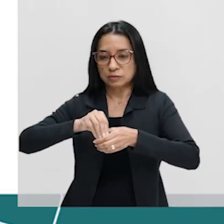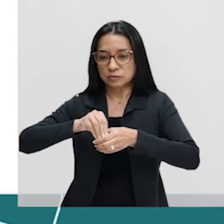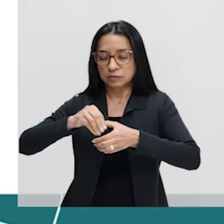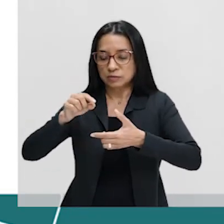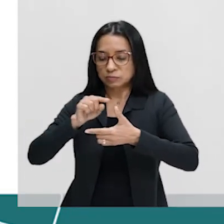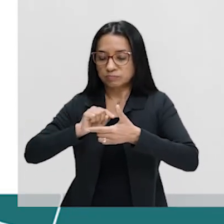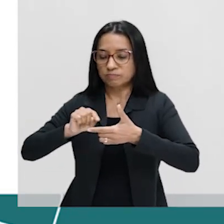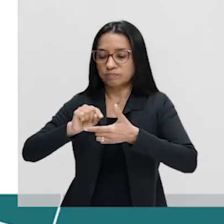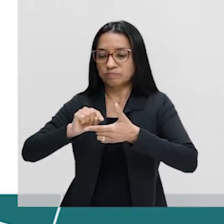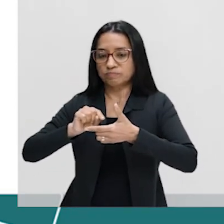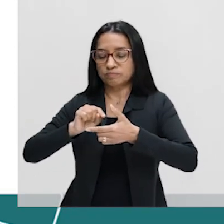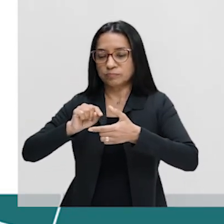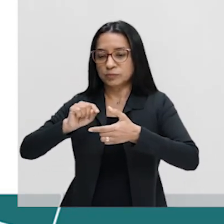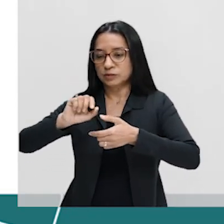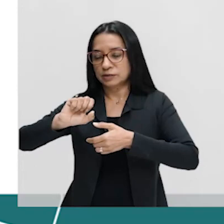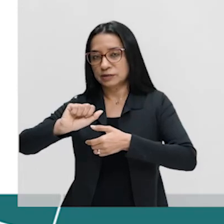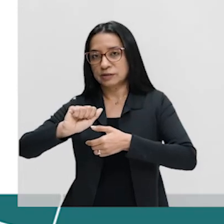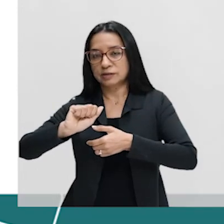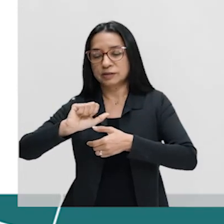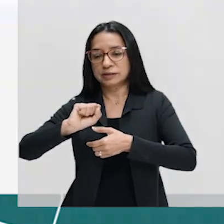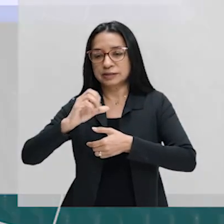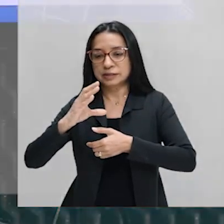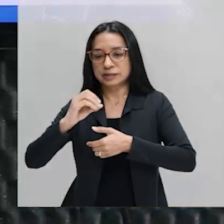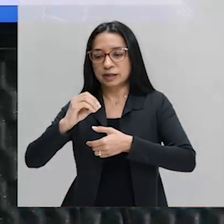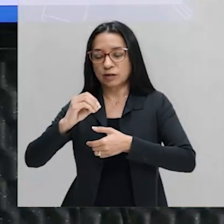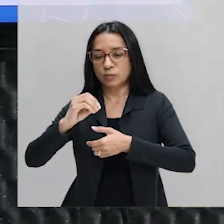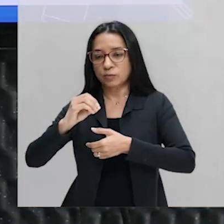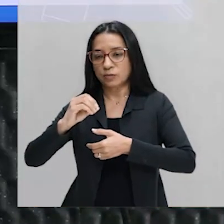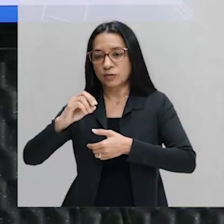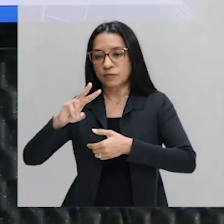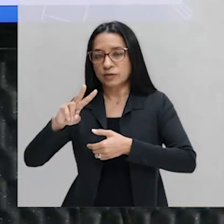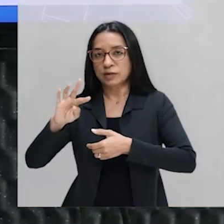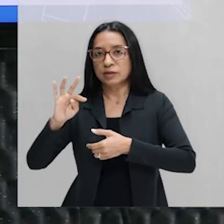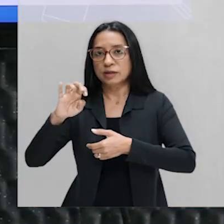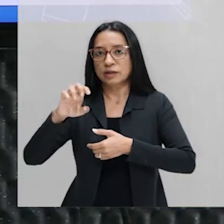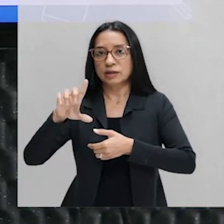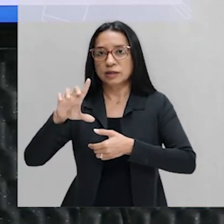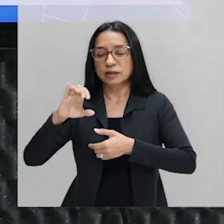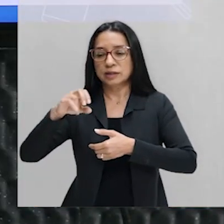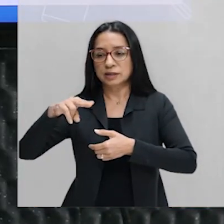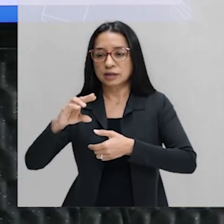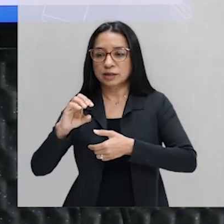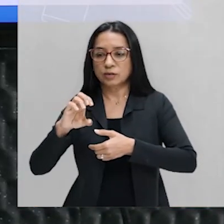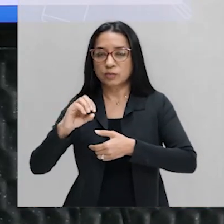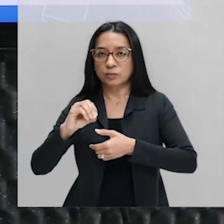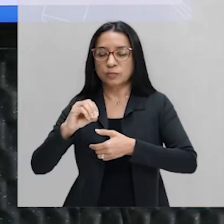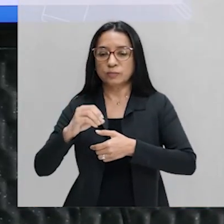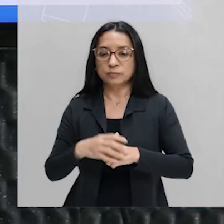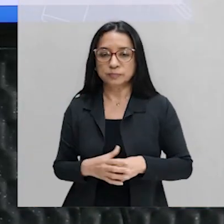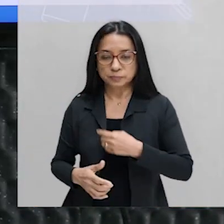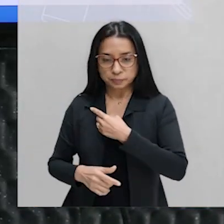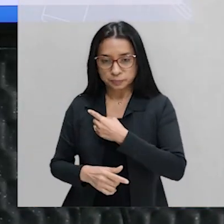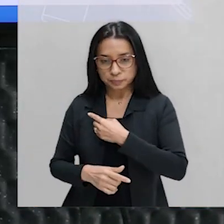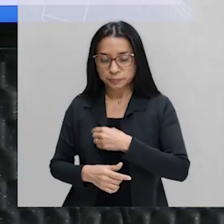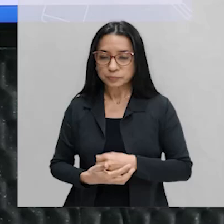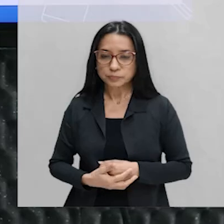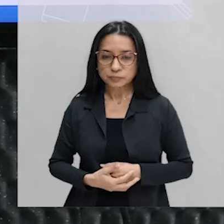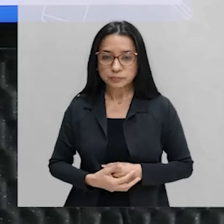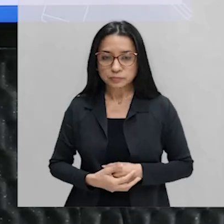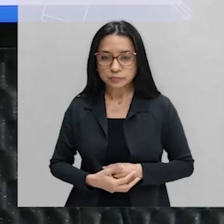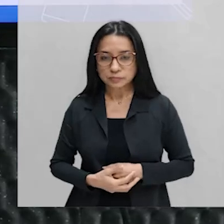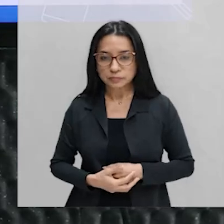saco vitelínico, tá? Toda a parte da clara, que nós conhecemos como clara, é na verdade chamado